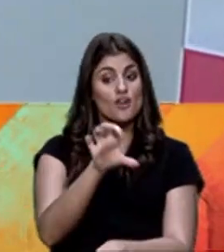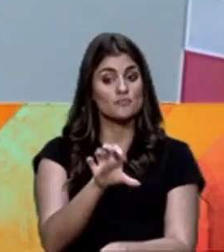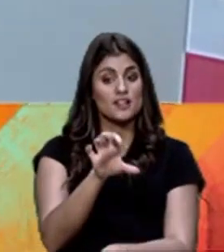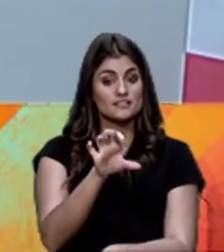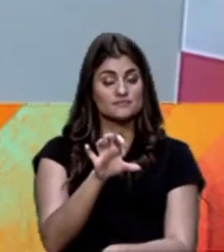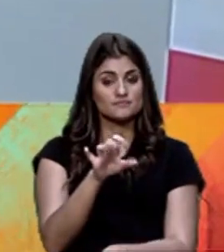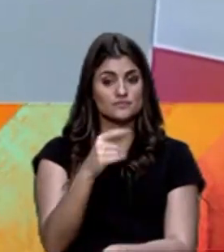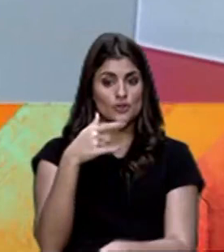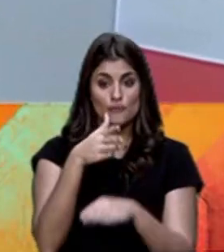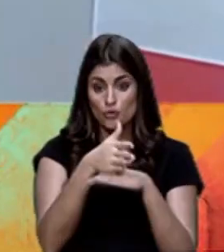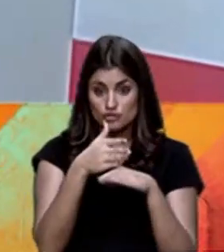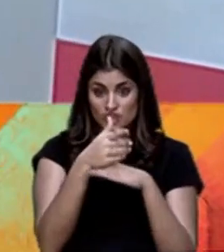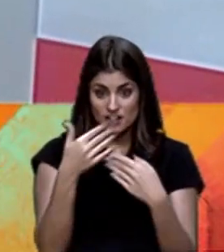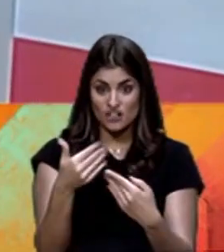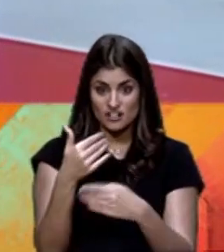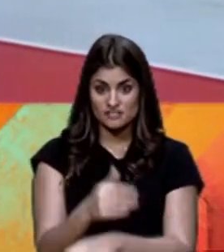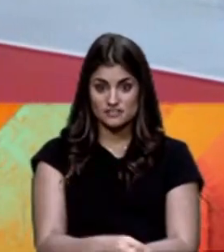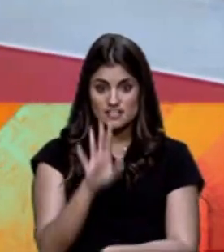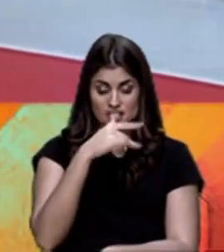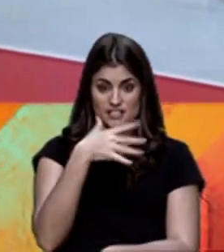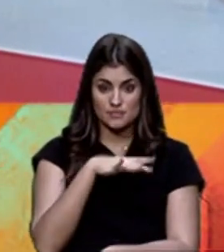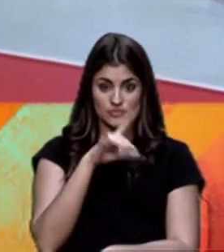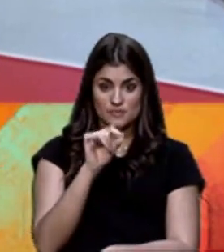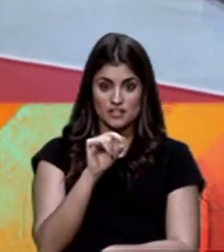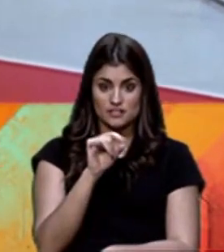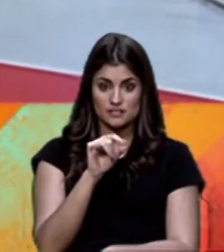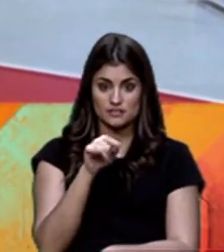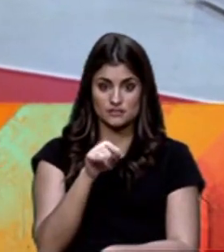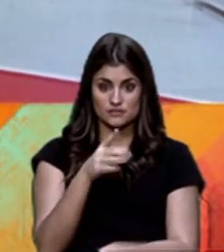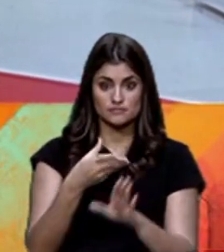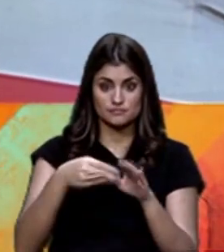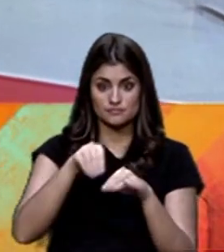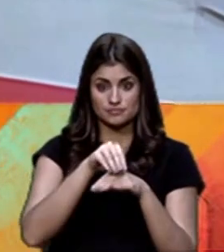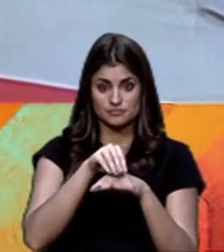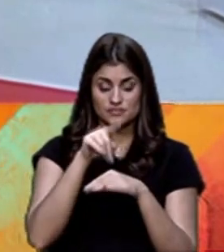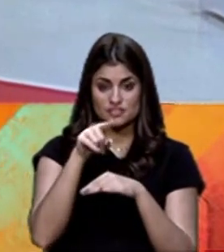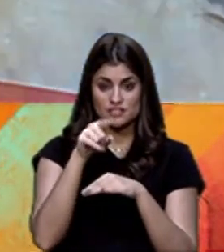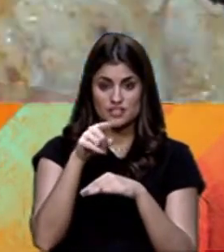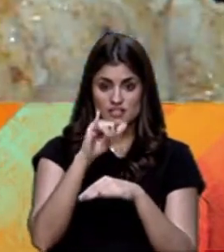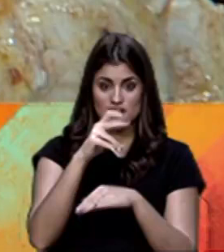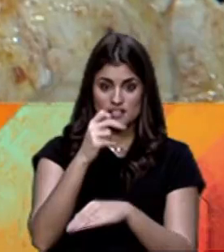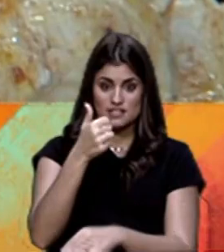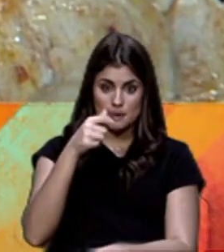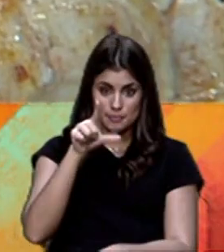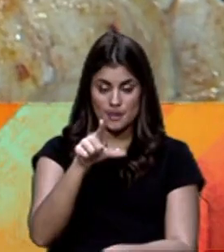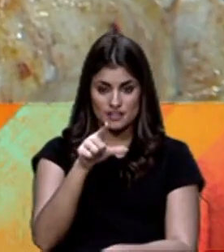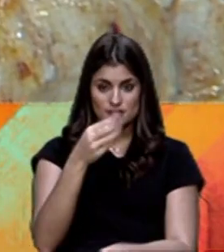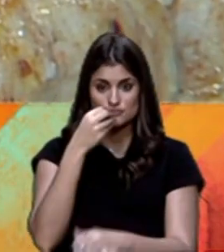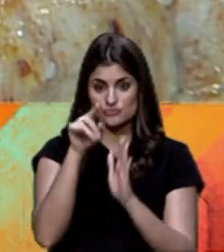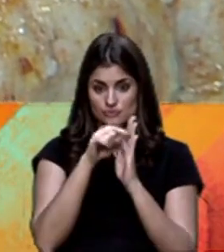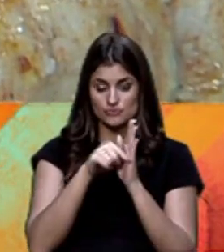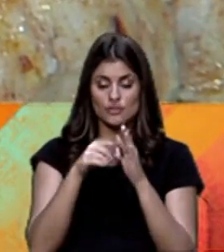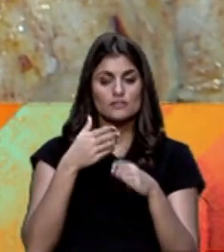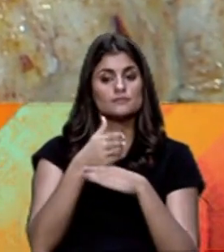olha aqui, vou cortar, se quisermos até servir como complemento a esta receita da Isabel. Vou partir o teu